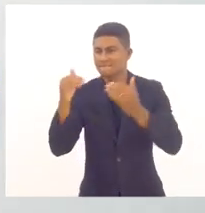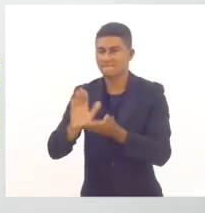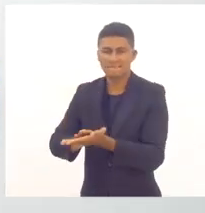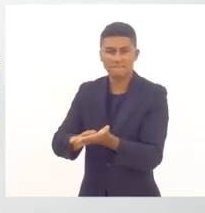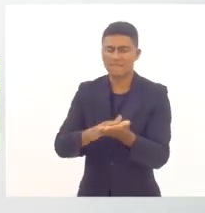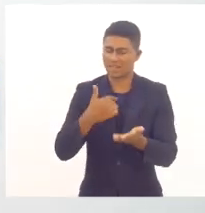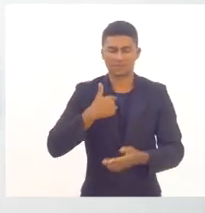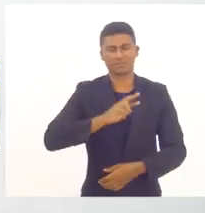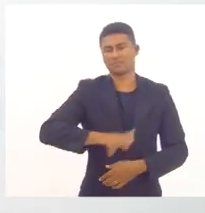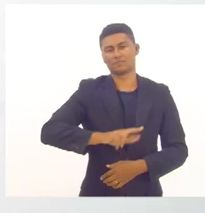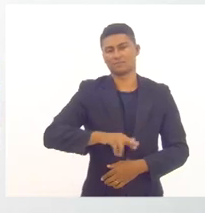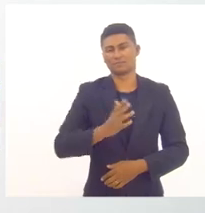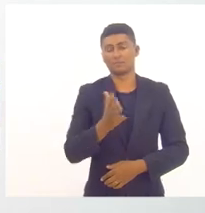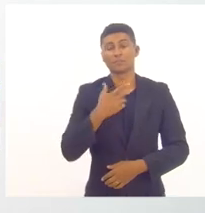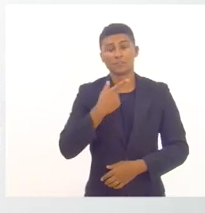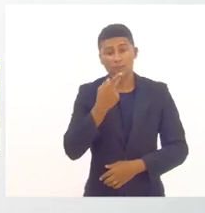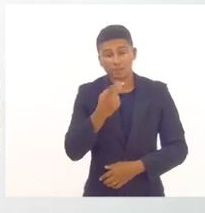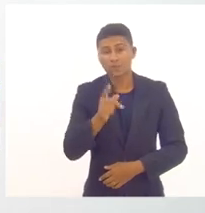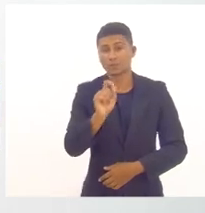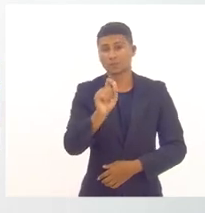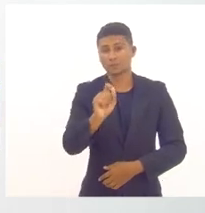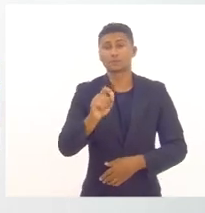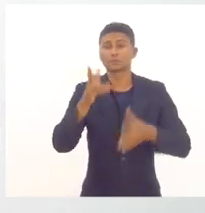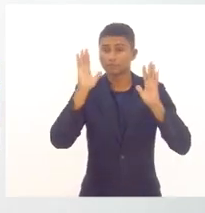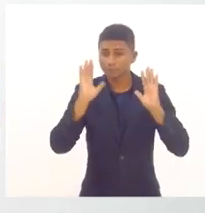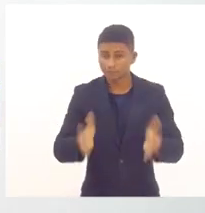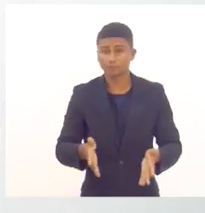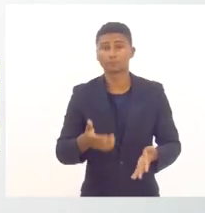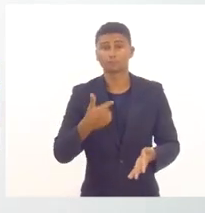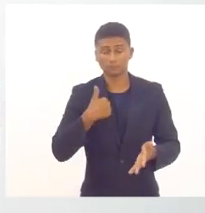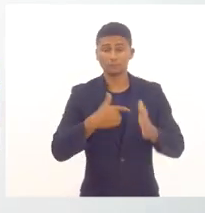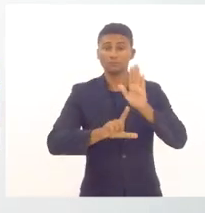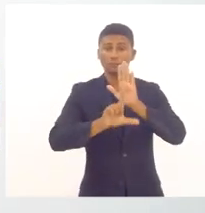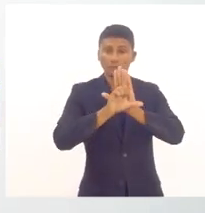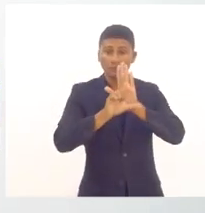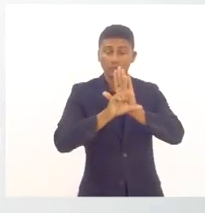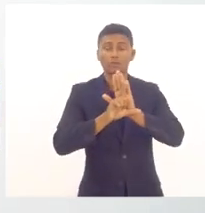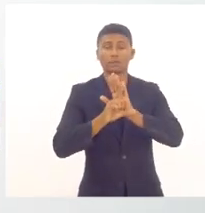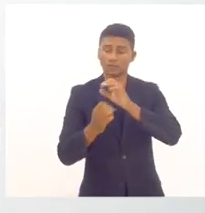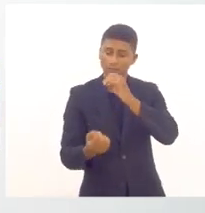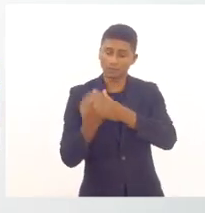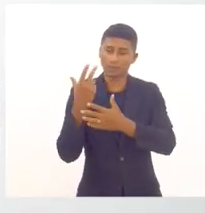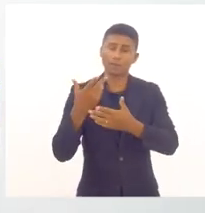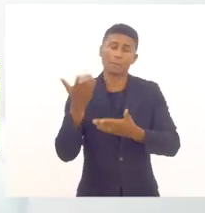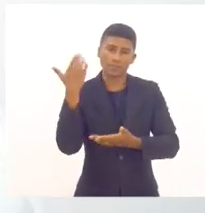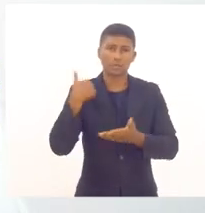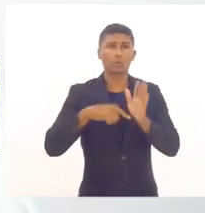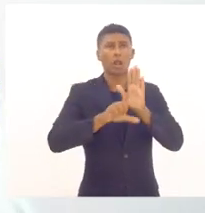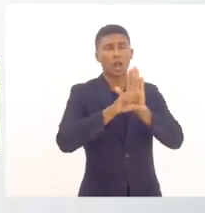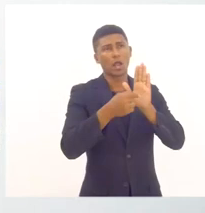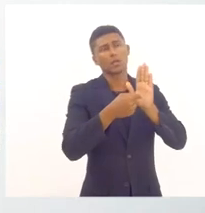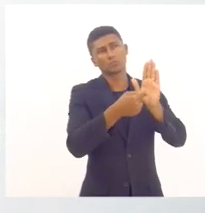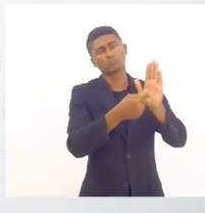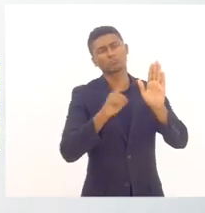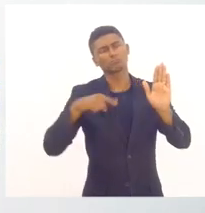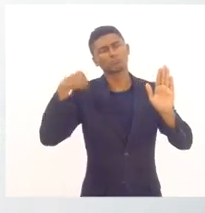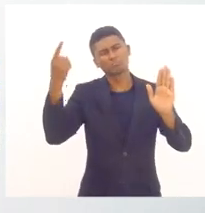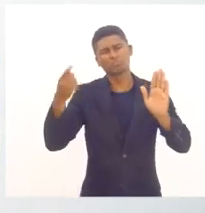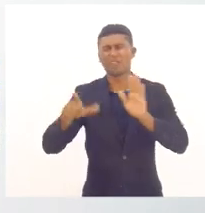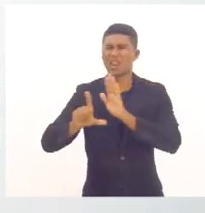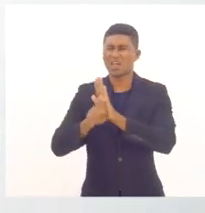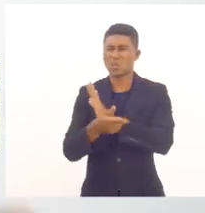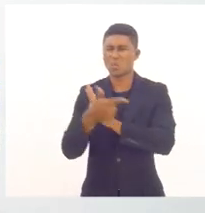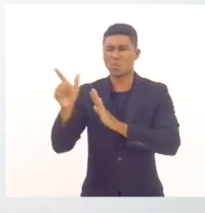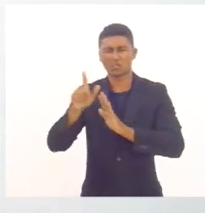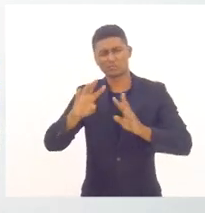tipo. Eu quero dizer que eu já fiz muitas leis modificando leis minhas mesmo, né? Muitas vezes você faz uma lei,